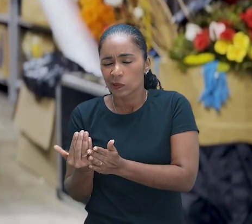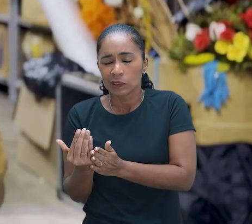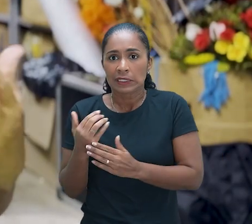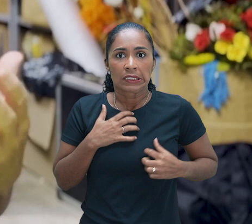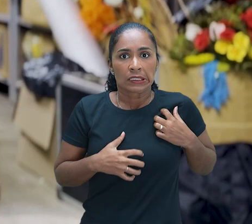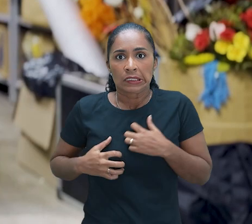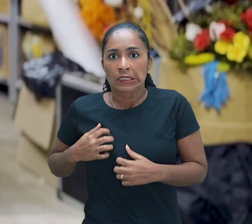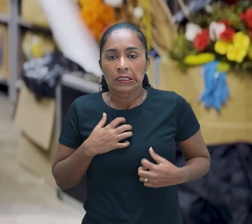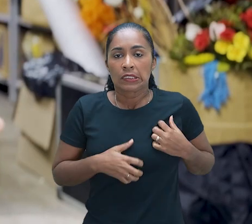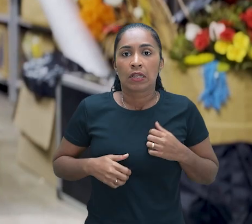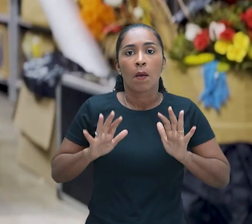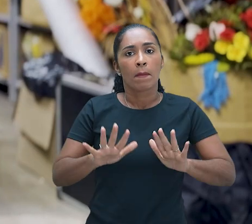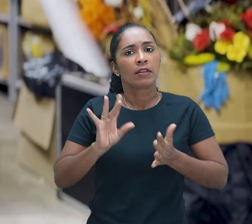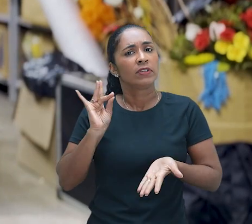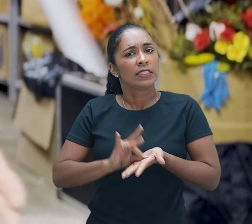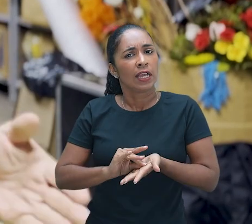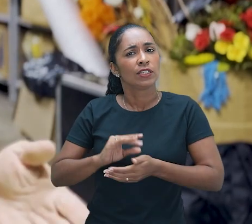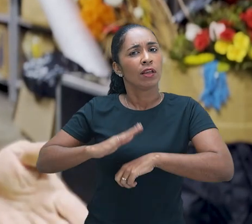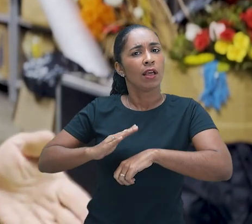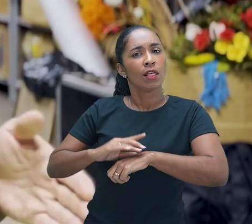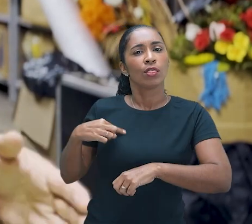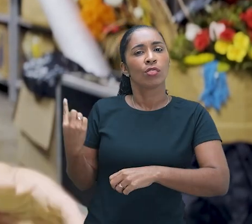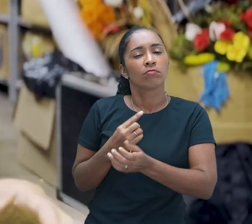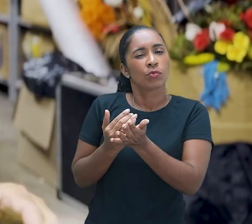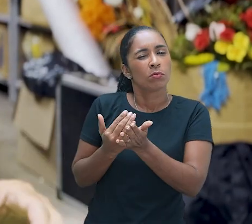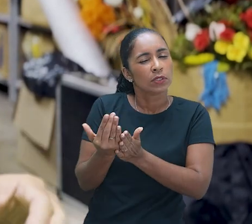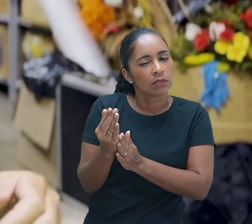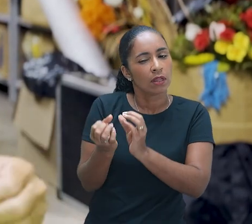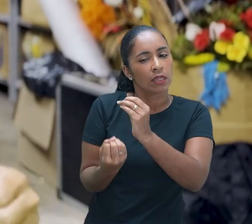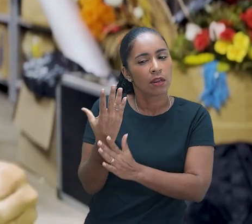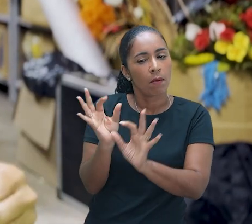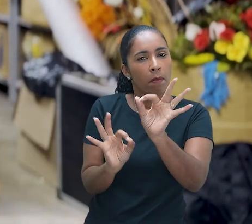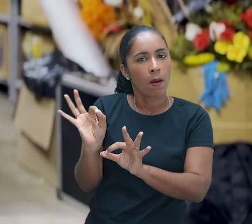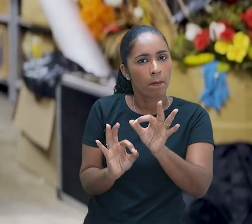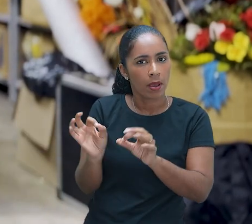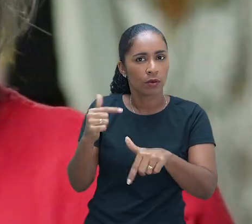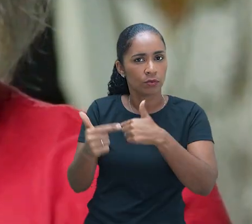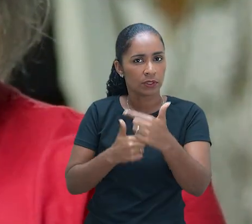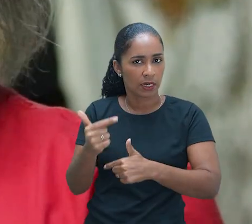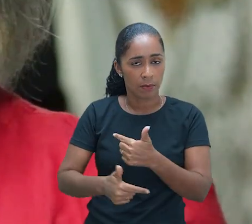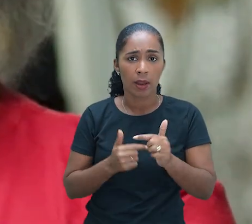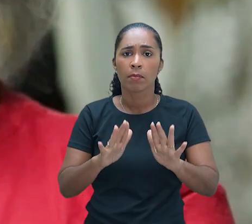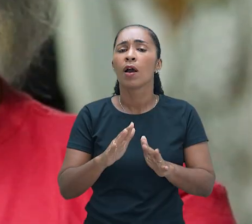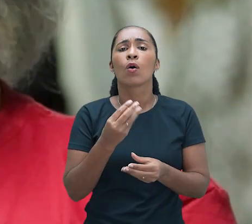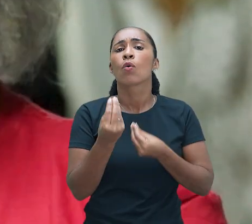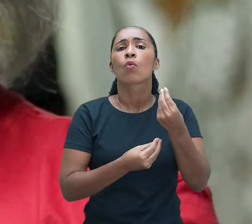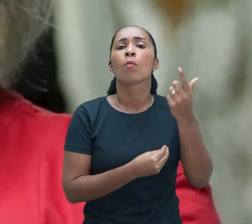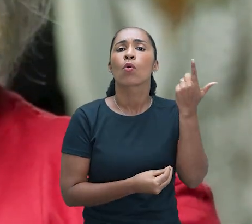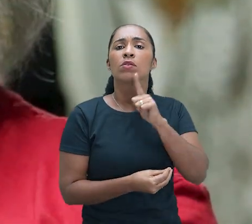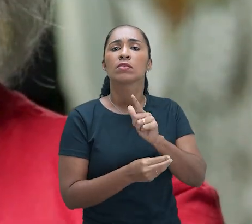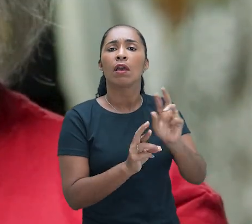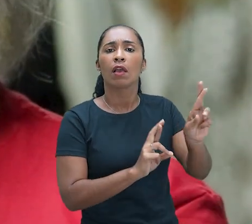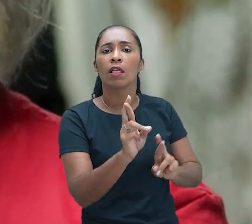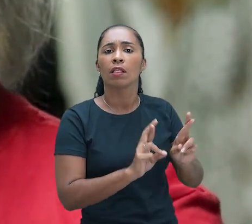mais a gente se desesperava. Na realidade, a gente estava começando um processo de montagem de um trabalho. Como é que a gente consegue estabelecer